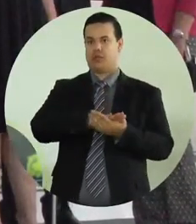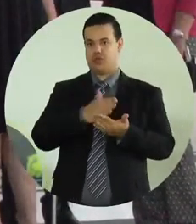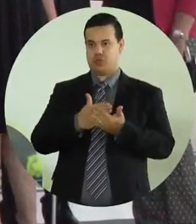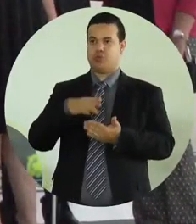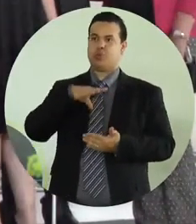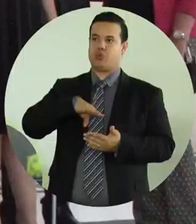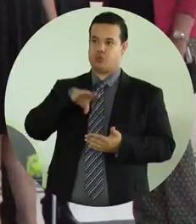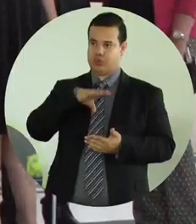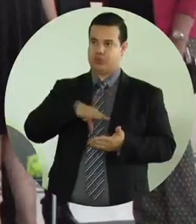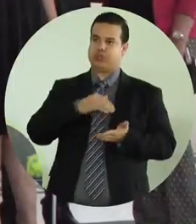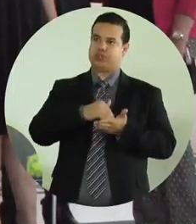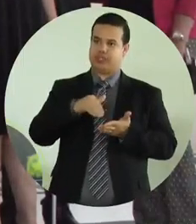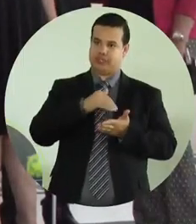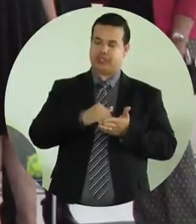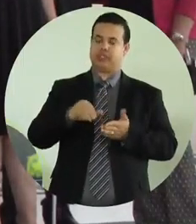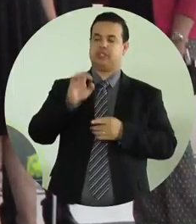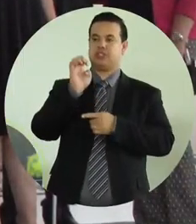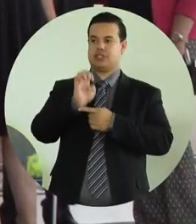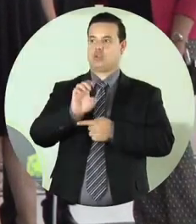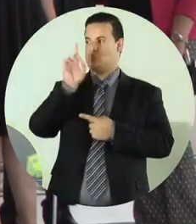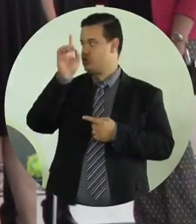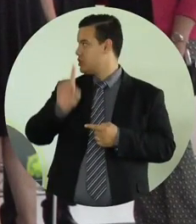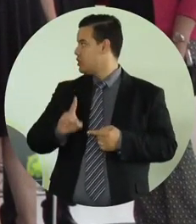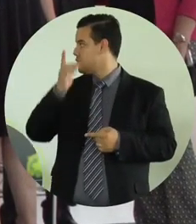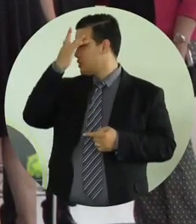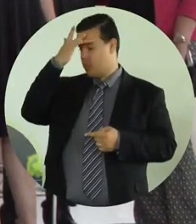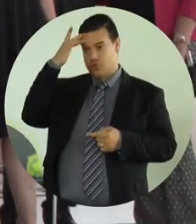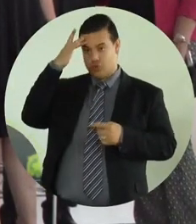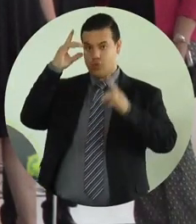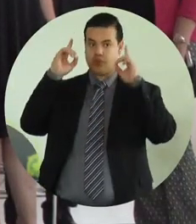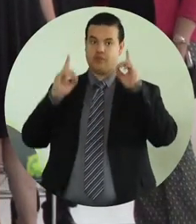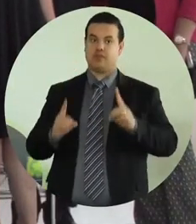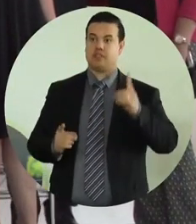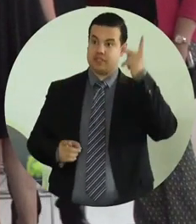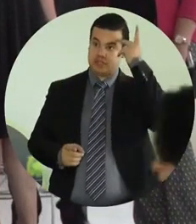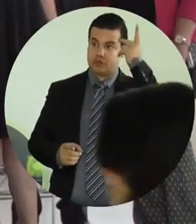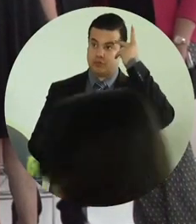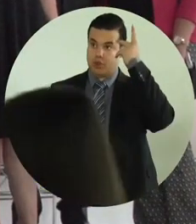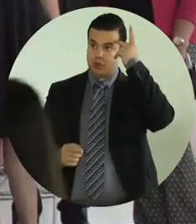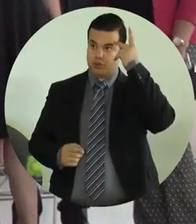para o português pela Secretaria de Estado dos Direitos da Pessoa com Deficiência de São Paulo.